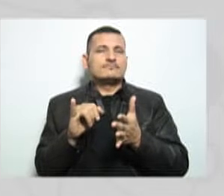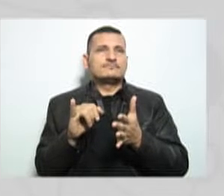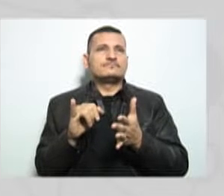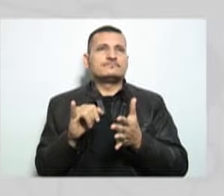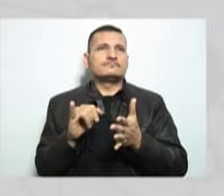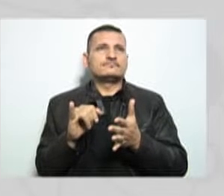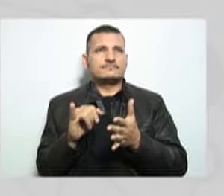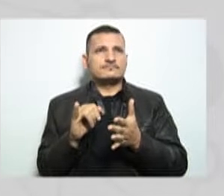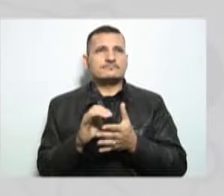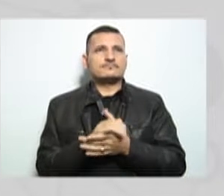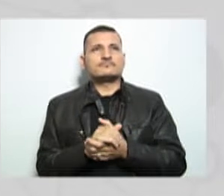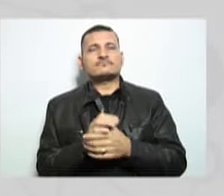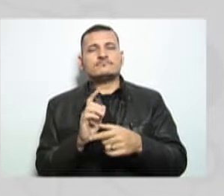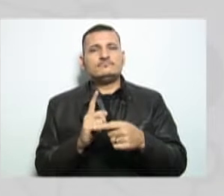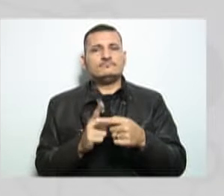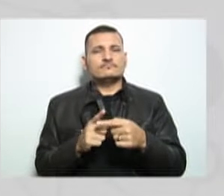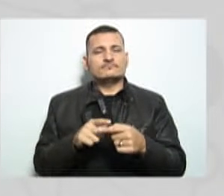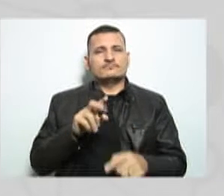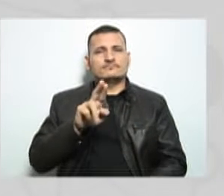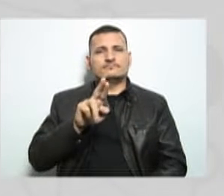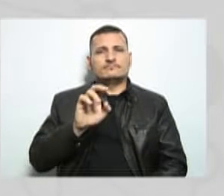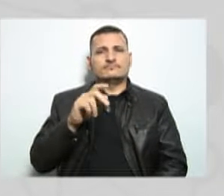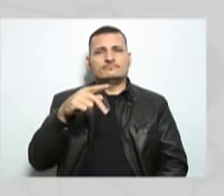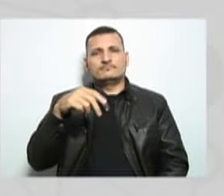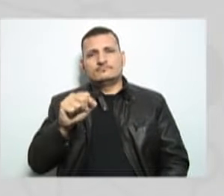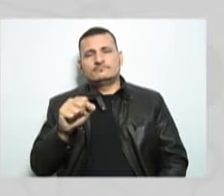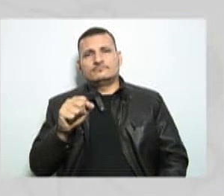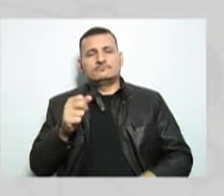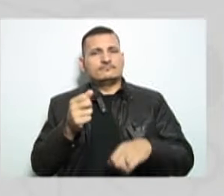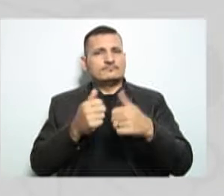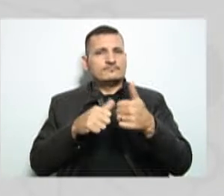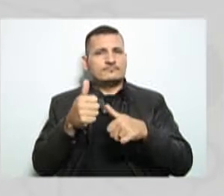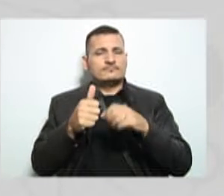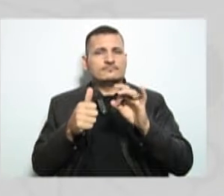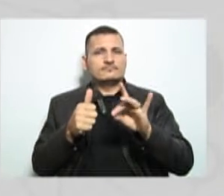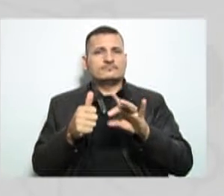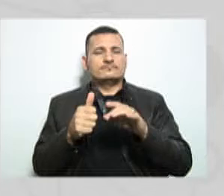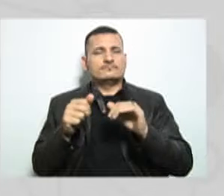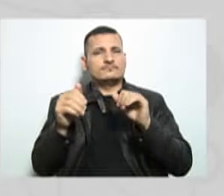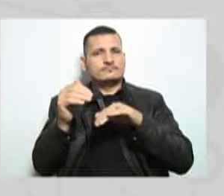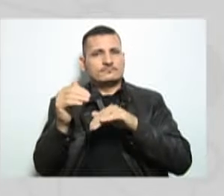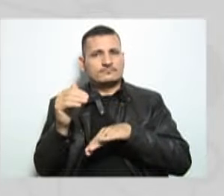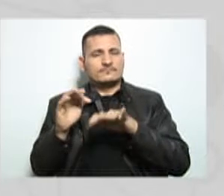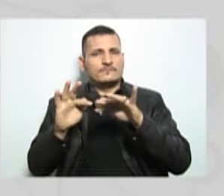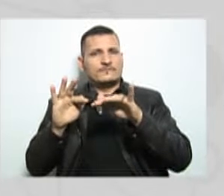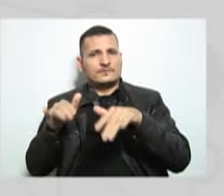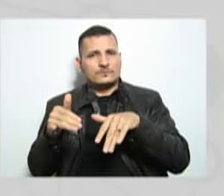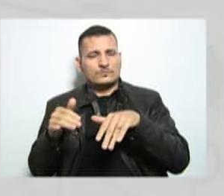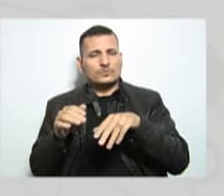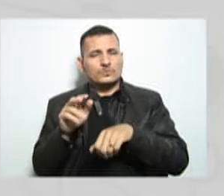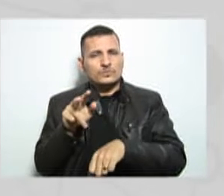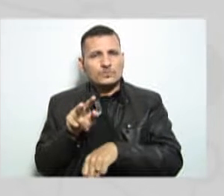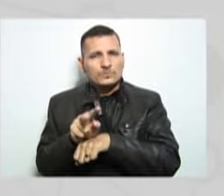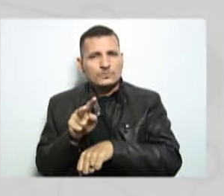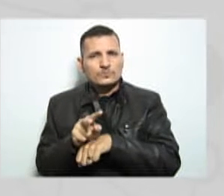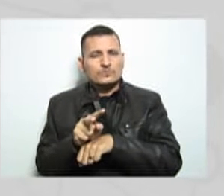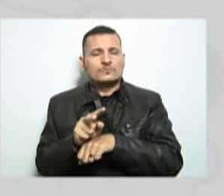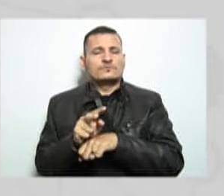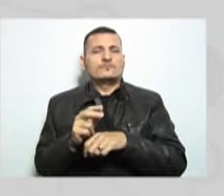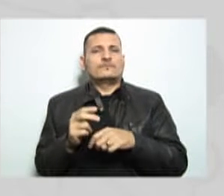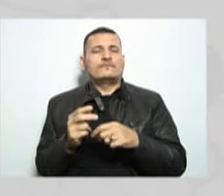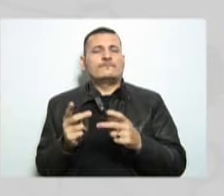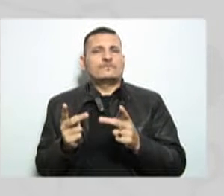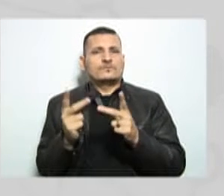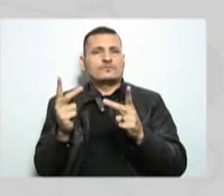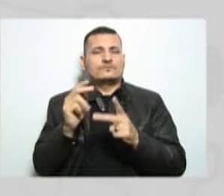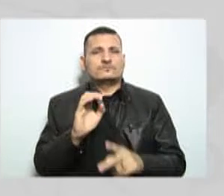pois o UEPS superavalia o valor do estoque final e preserva o valor do CMV, o